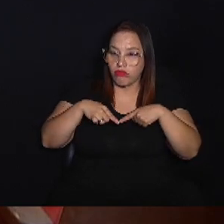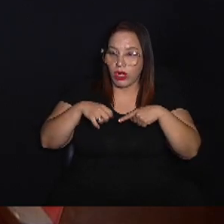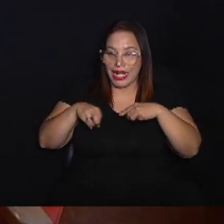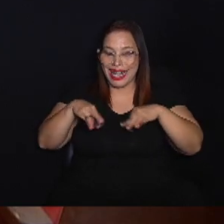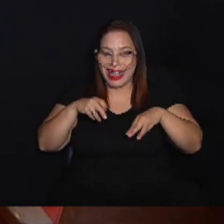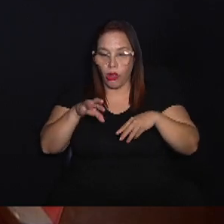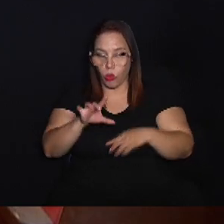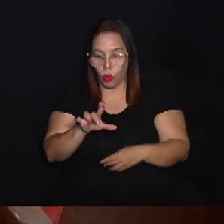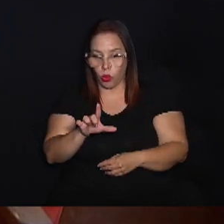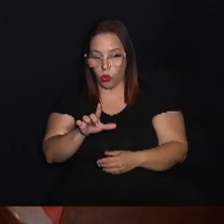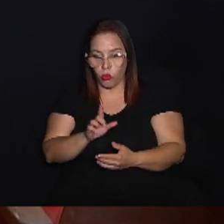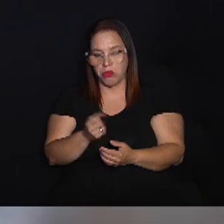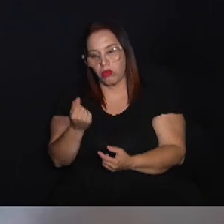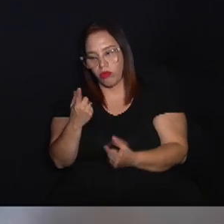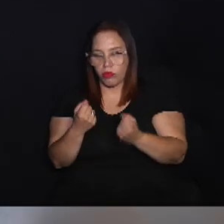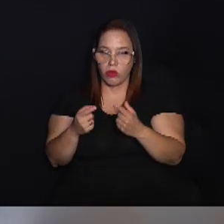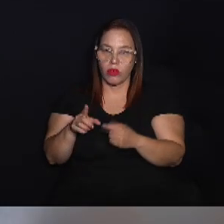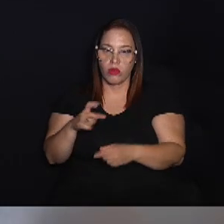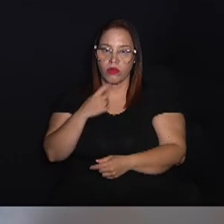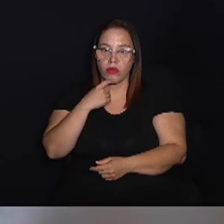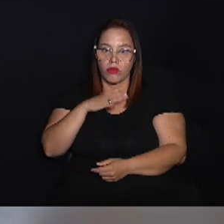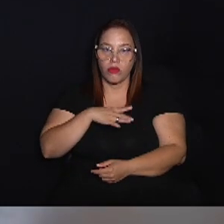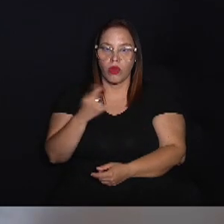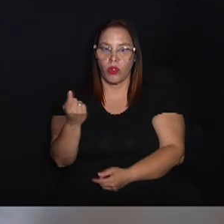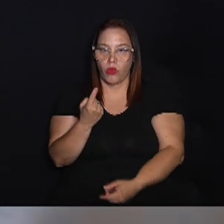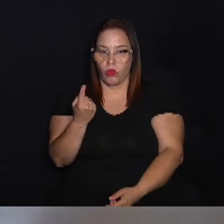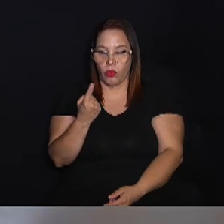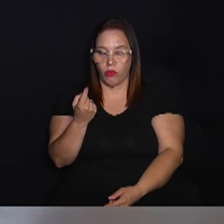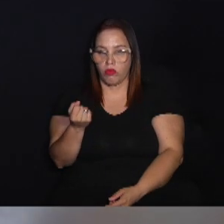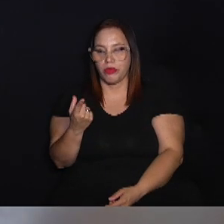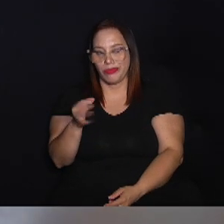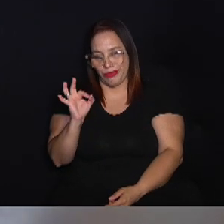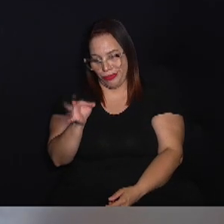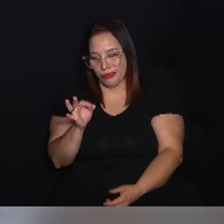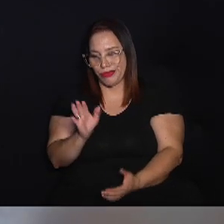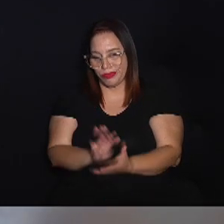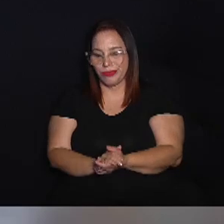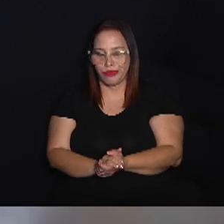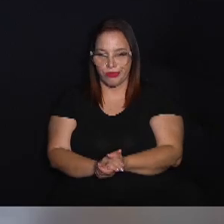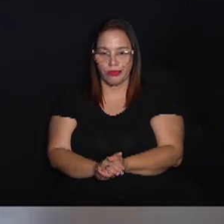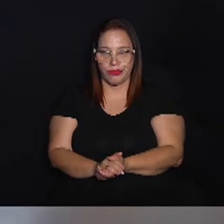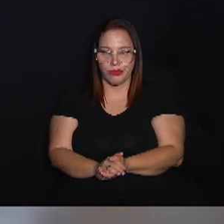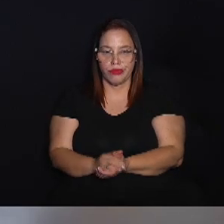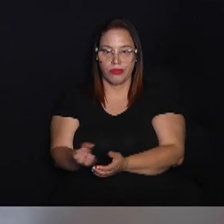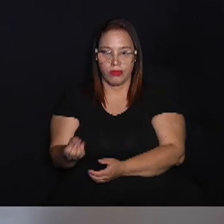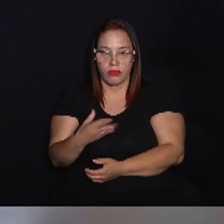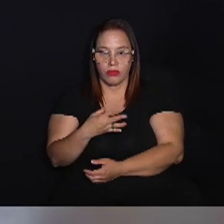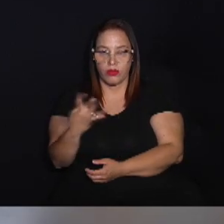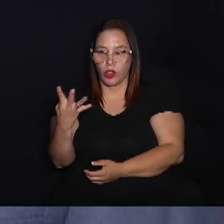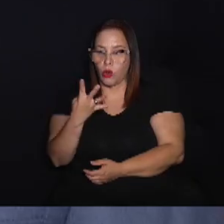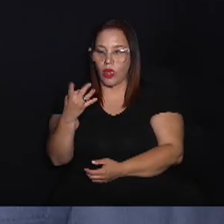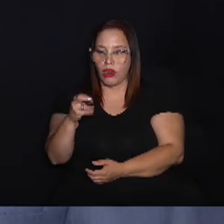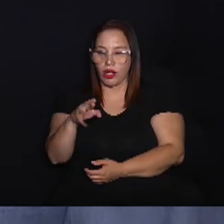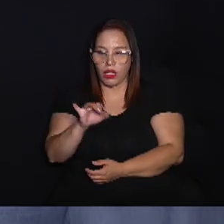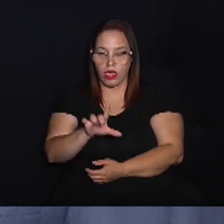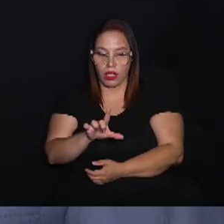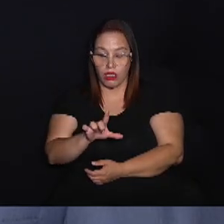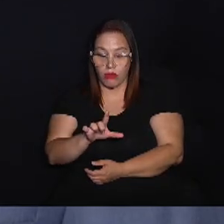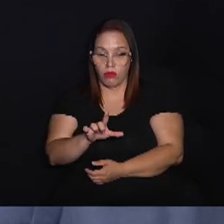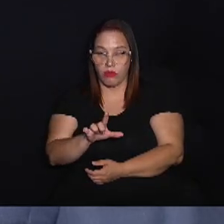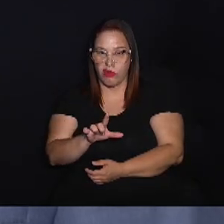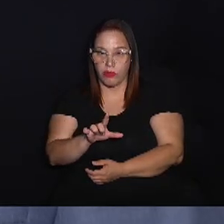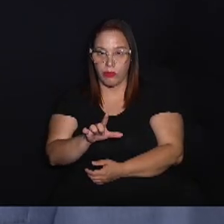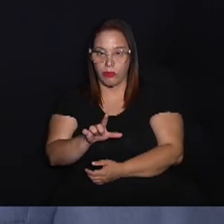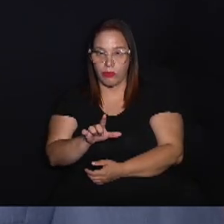recitais, uma das únicas da cidade, se não a única que funciona realmente, nós tivemos recentemente 4 recitais de porte,